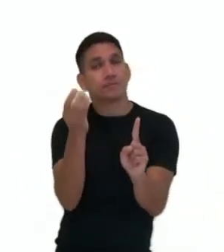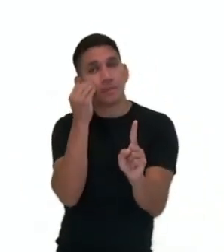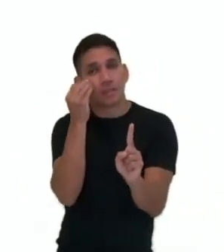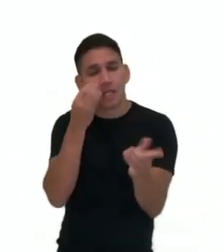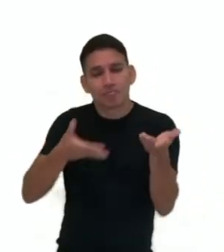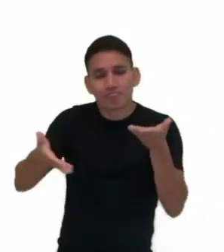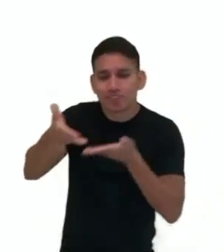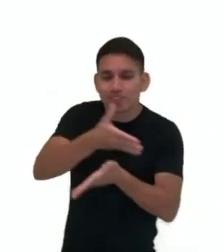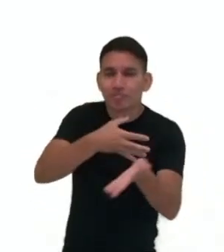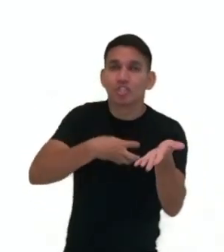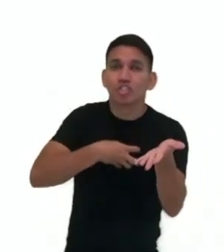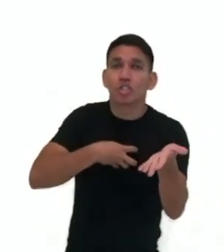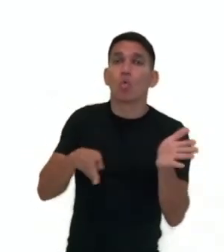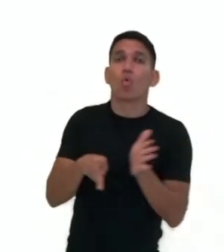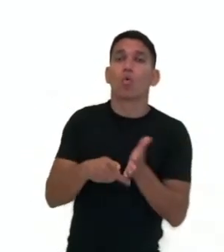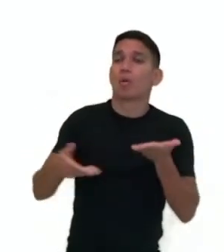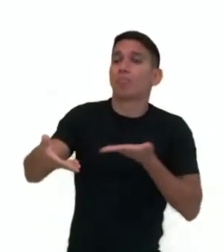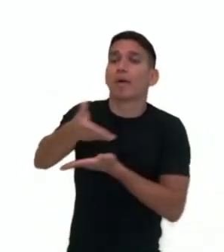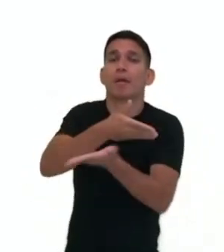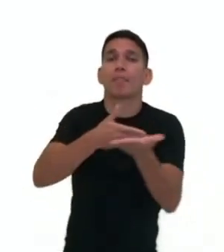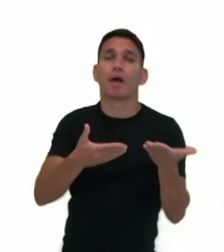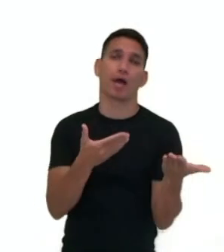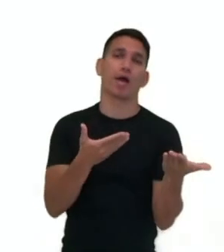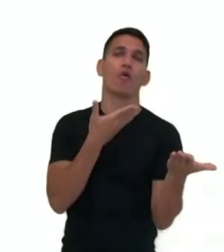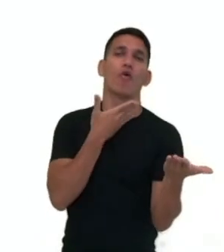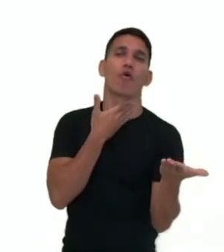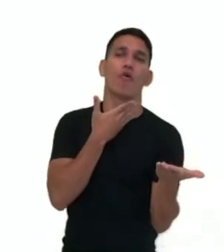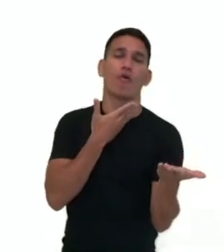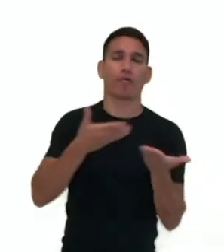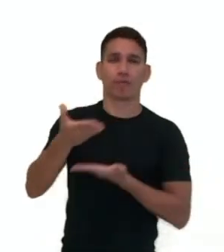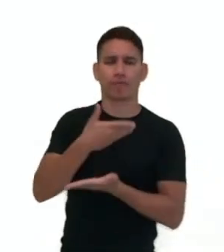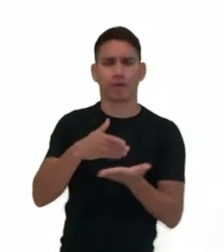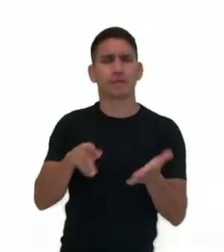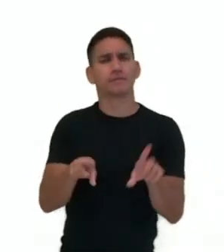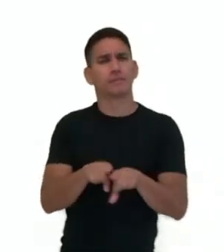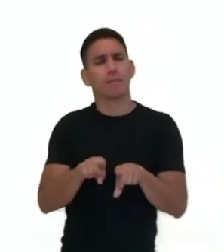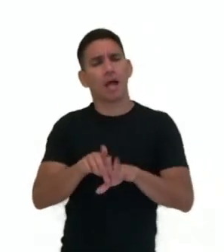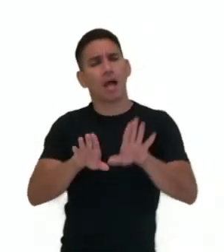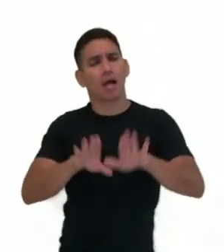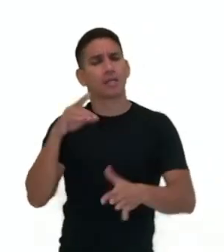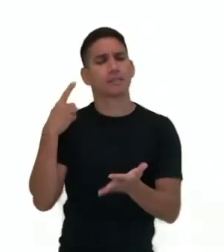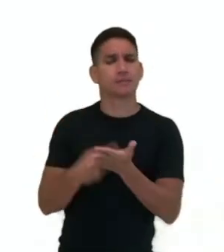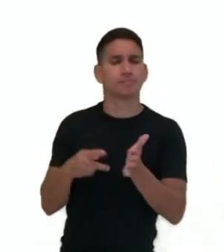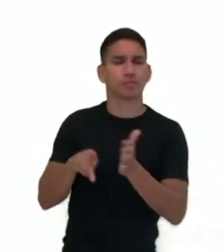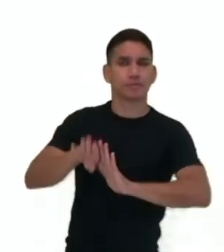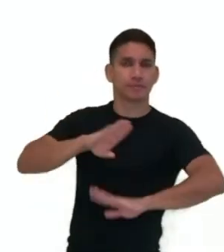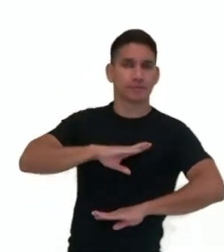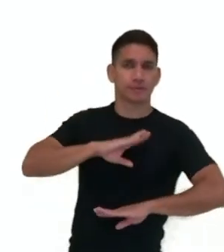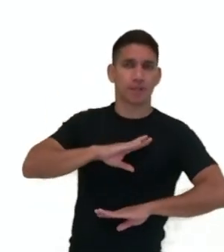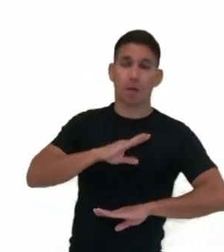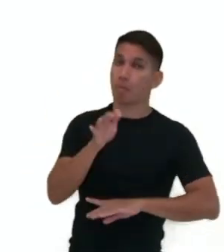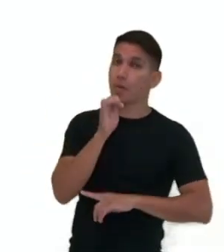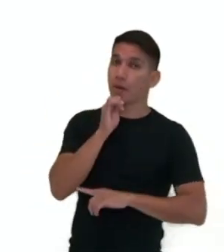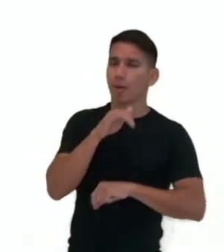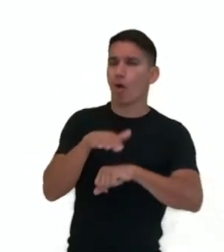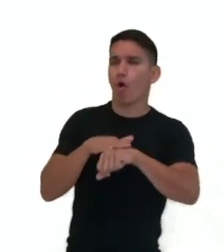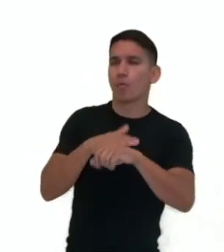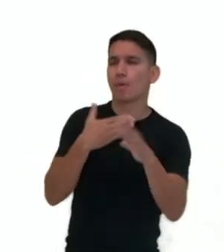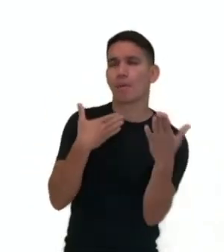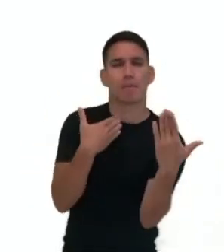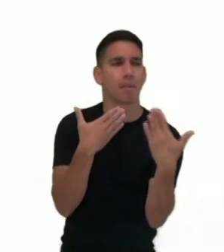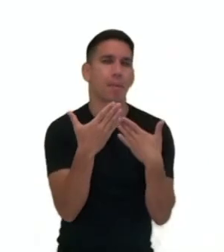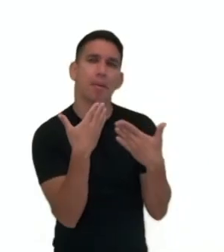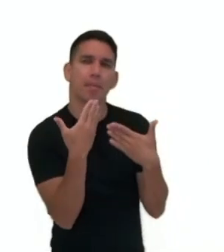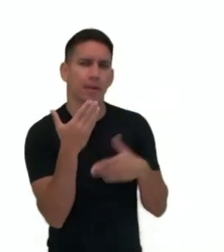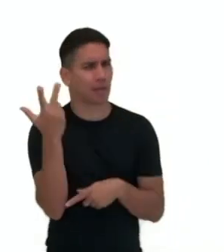jeito de falar e em determinadas situações. Então, numa conversa, por exemplo, as coisas são mais informais, né?